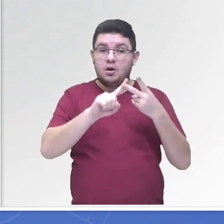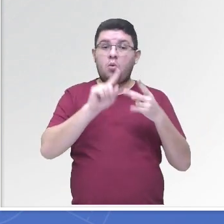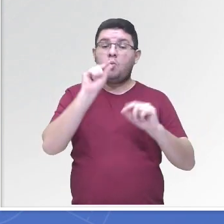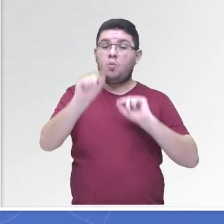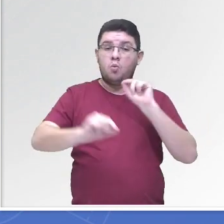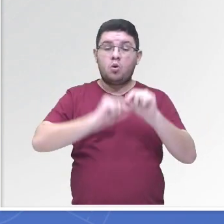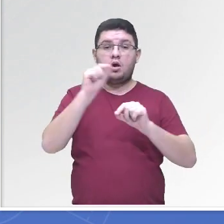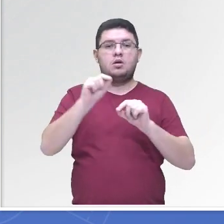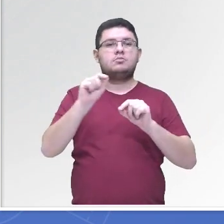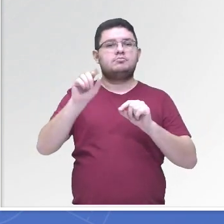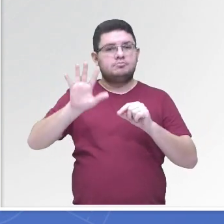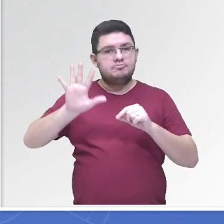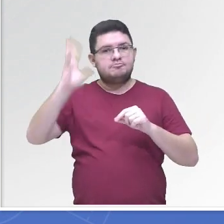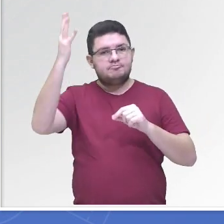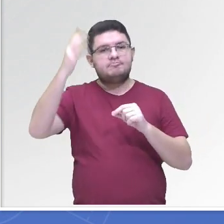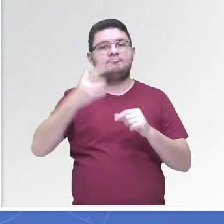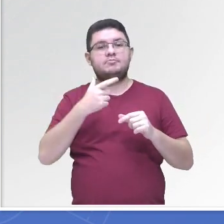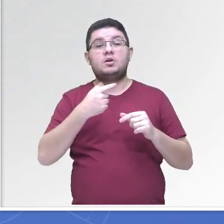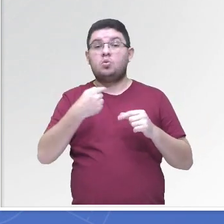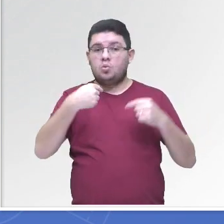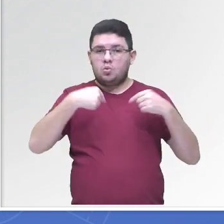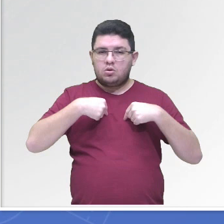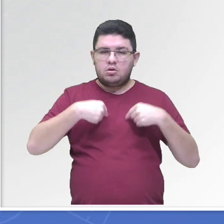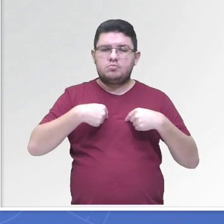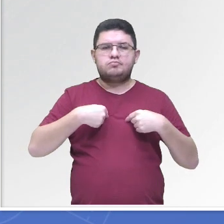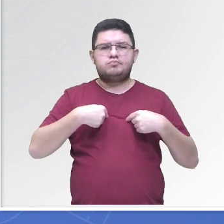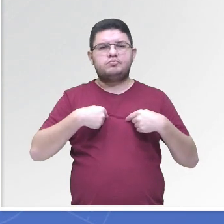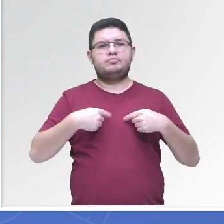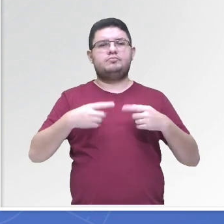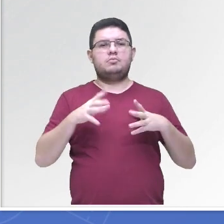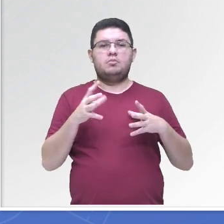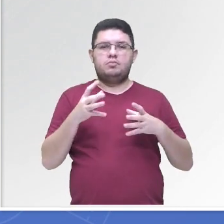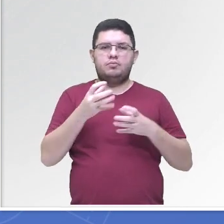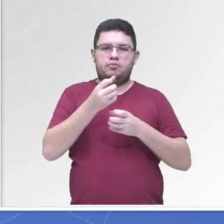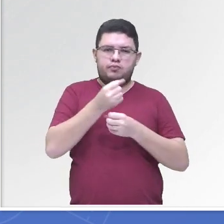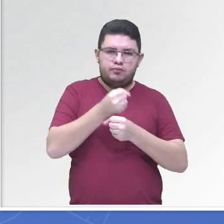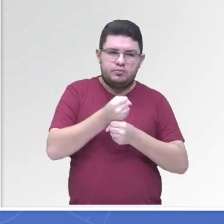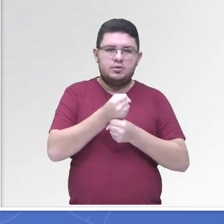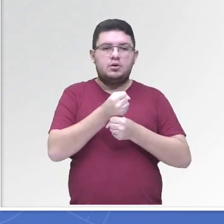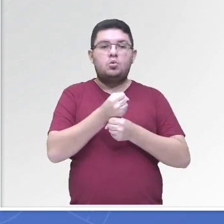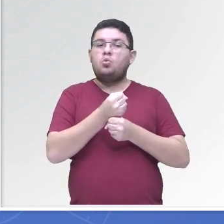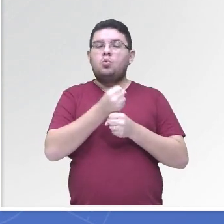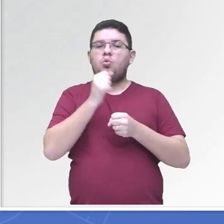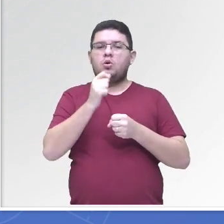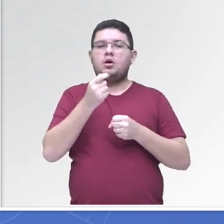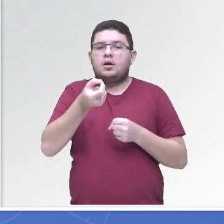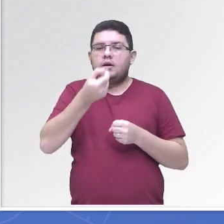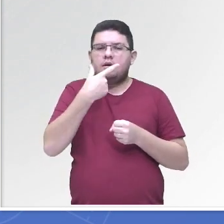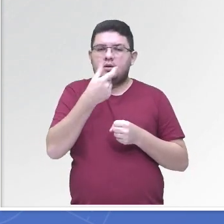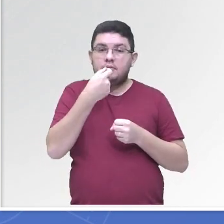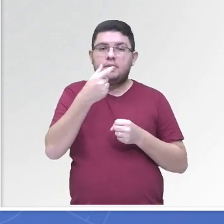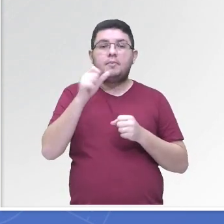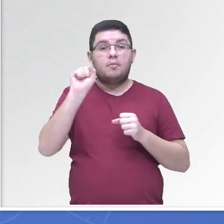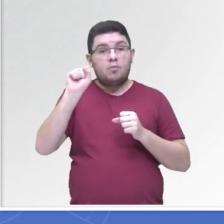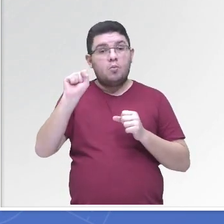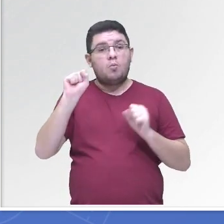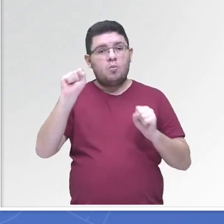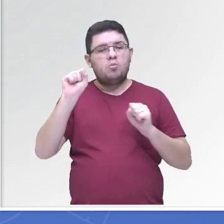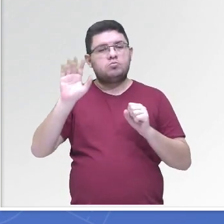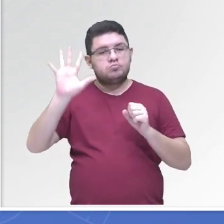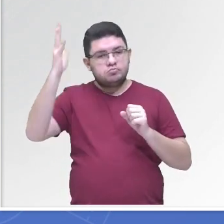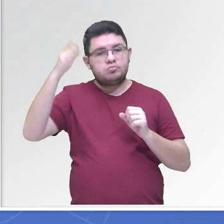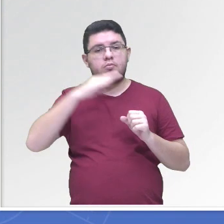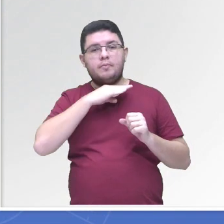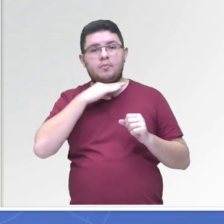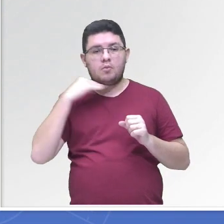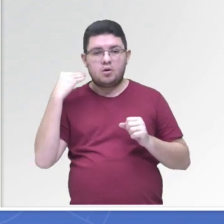automedicação pode te causar uma intoxicação, então você não sabe a quantidade, você não sabe o que está tomando, pode se intoxicar sim.